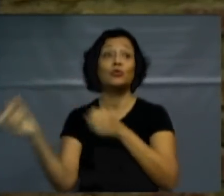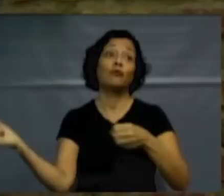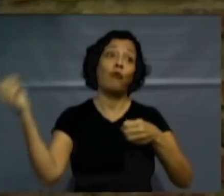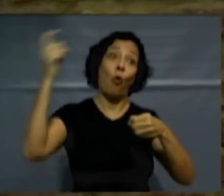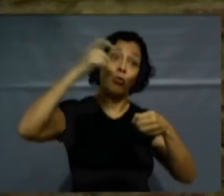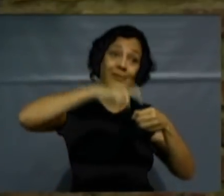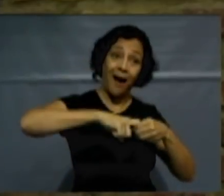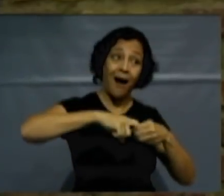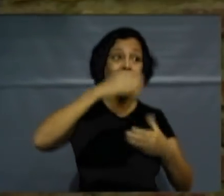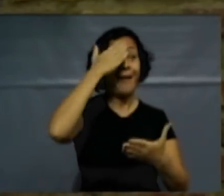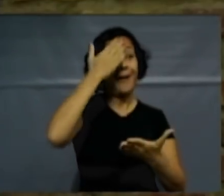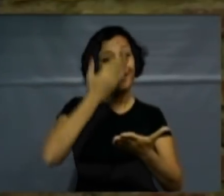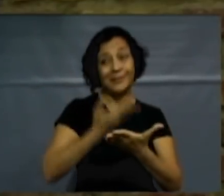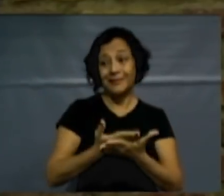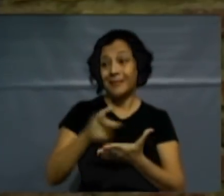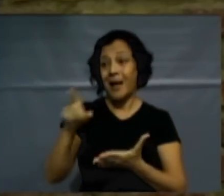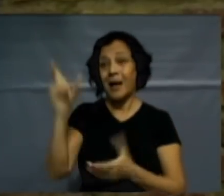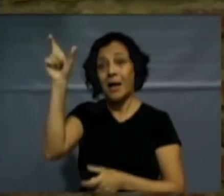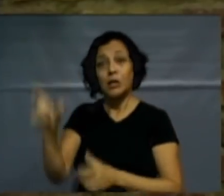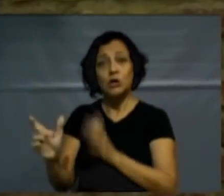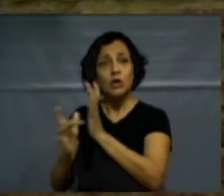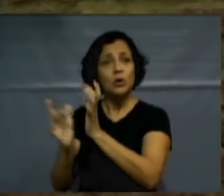Jesus é o governador da terra.